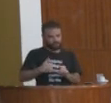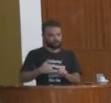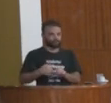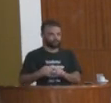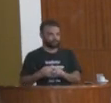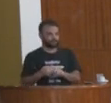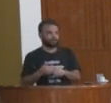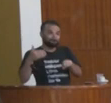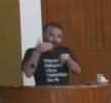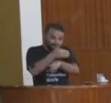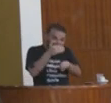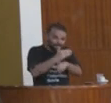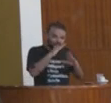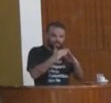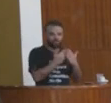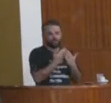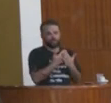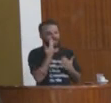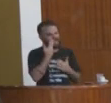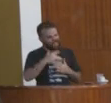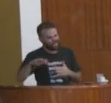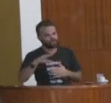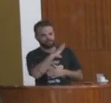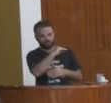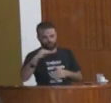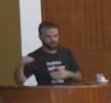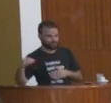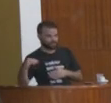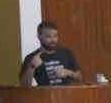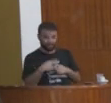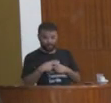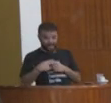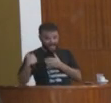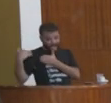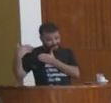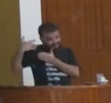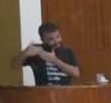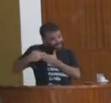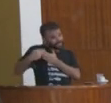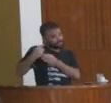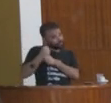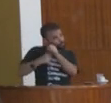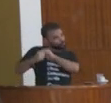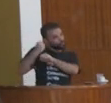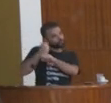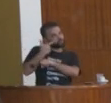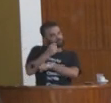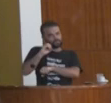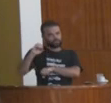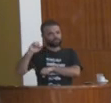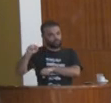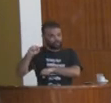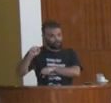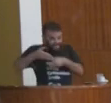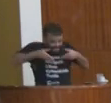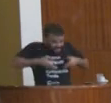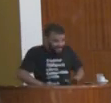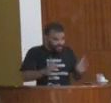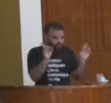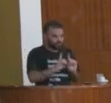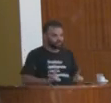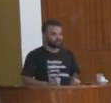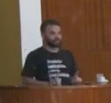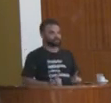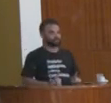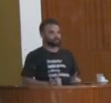em escola. Até então, quem nascia com deficiência era fadado a ficar numa